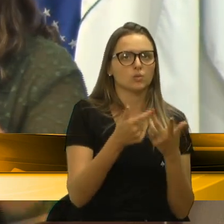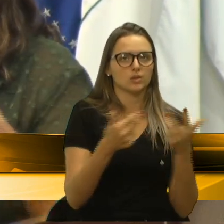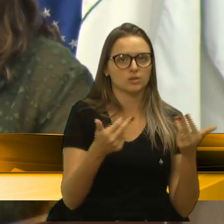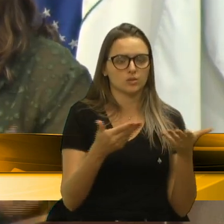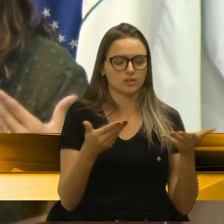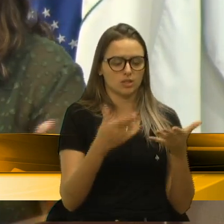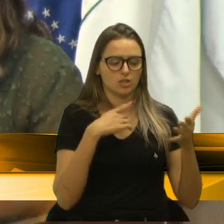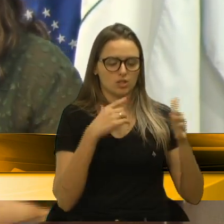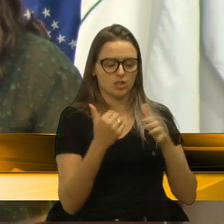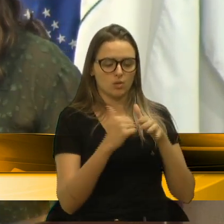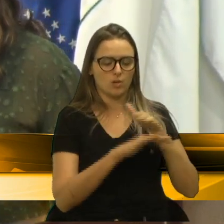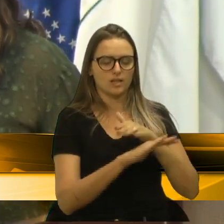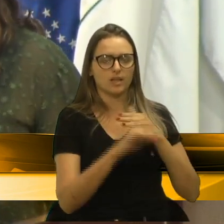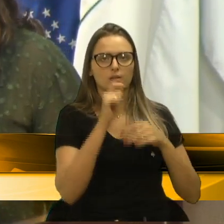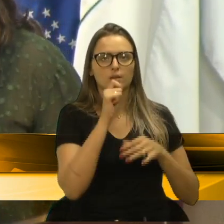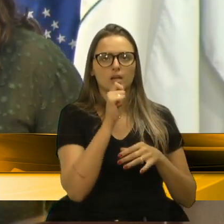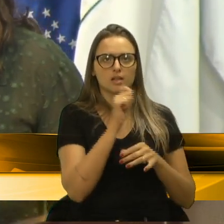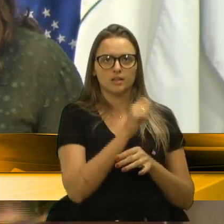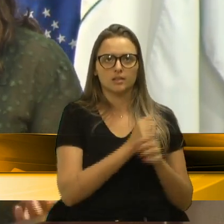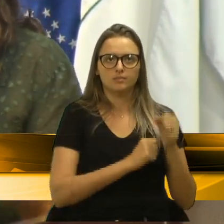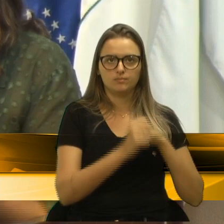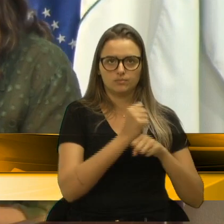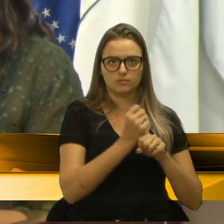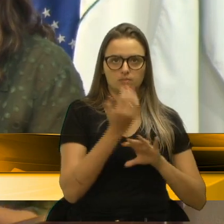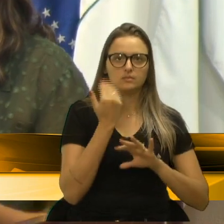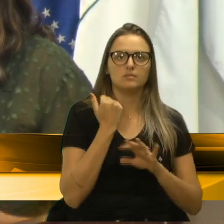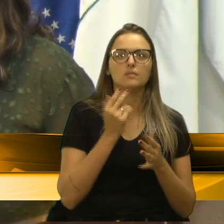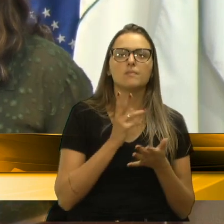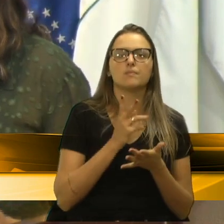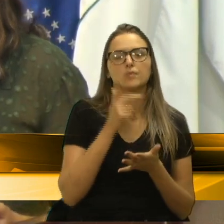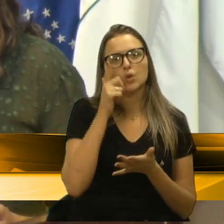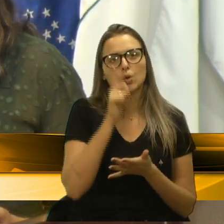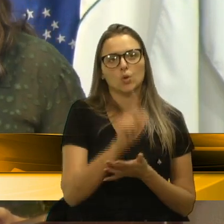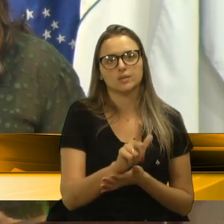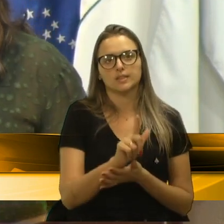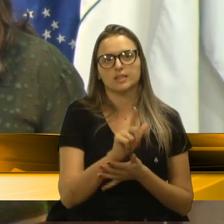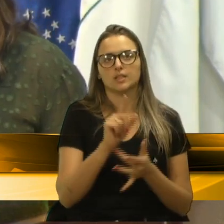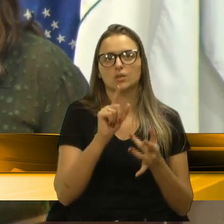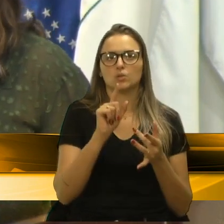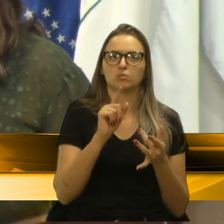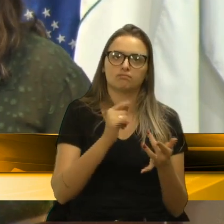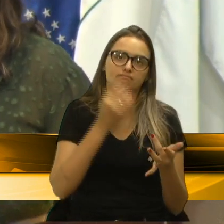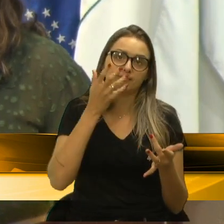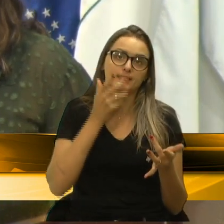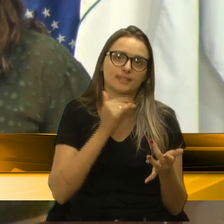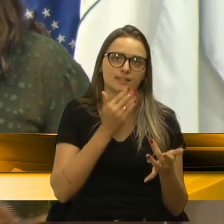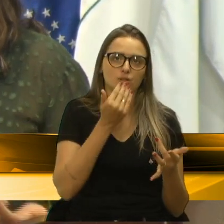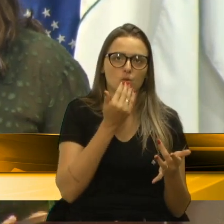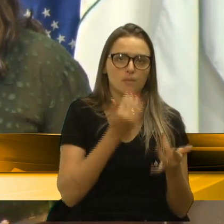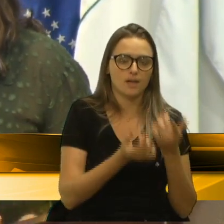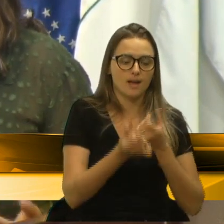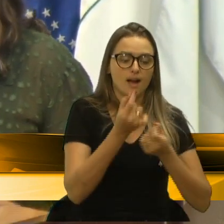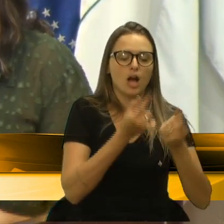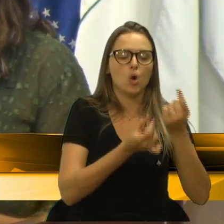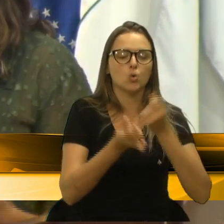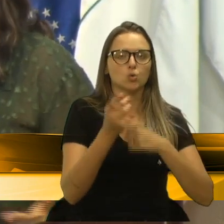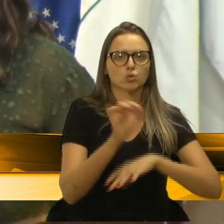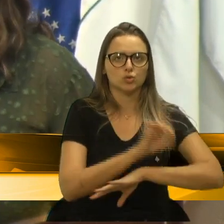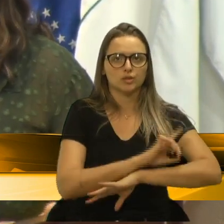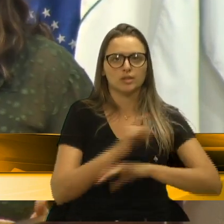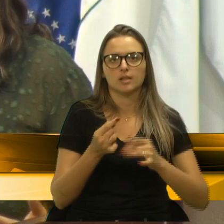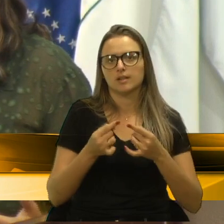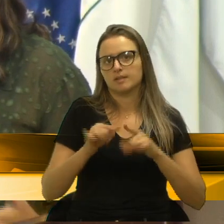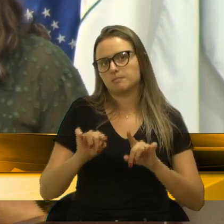nas escolas ainda do ano passado, conseguiram manter a merenda escolar por alguns dias. No entanto, a maioria